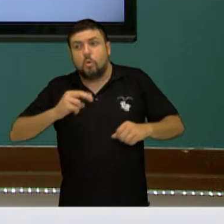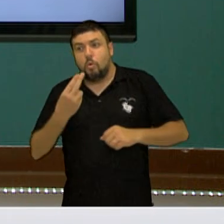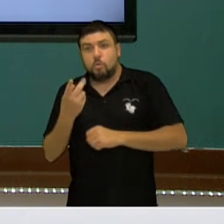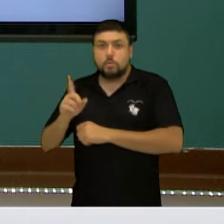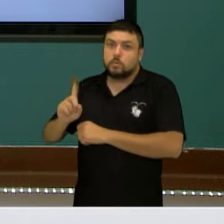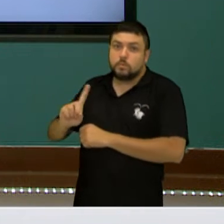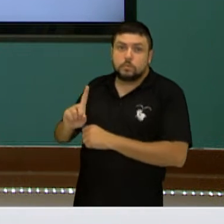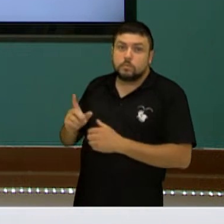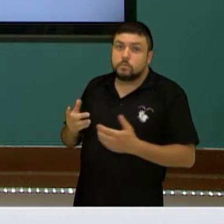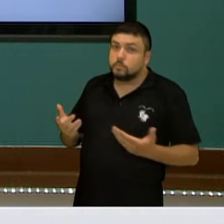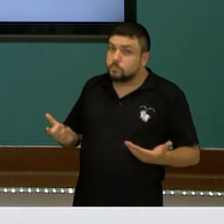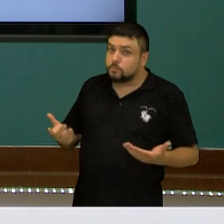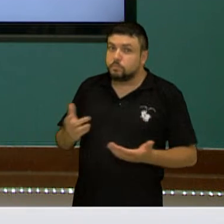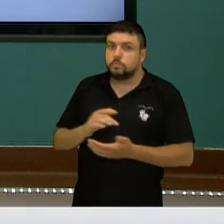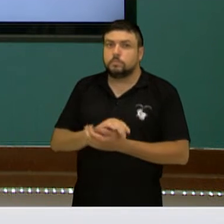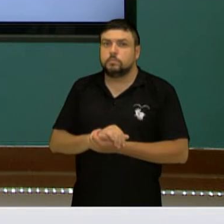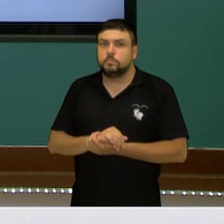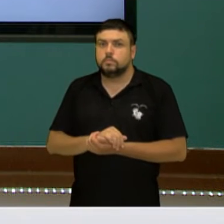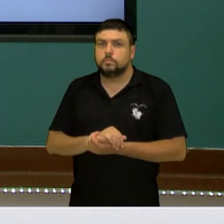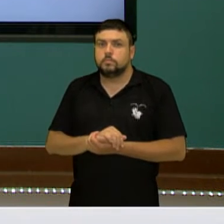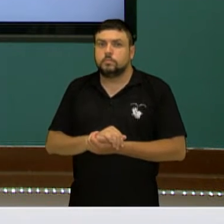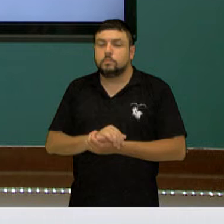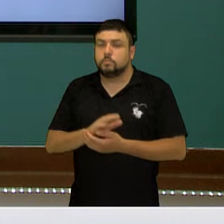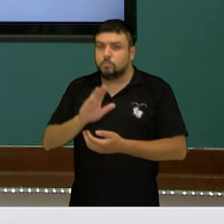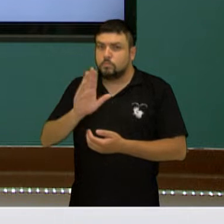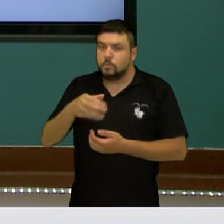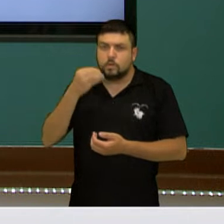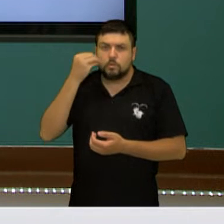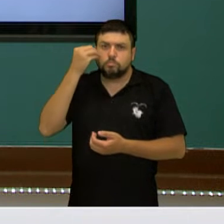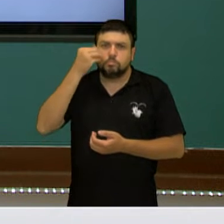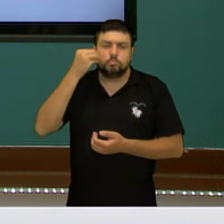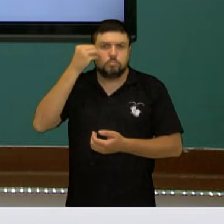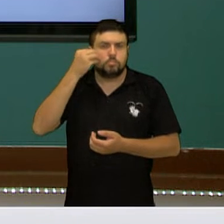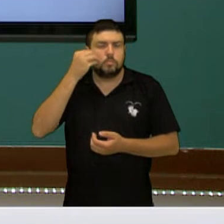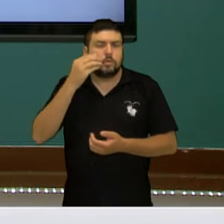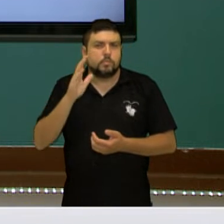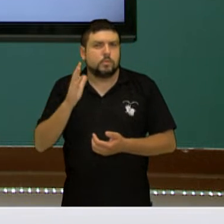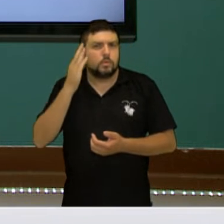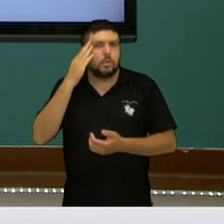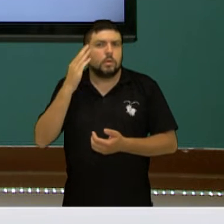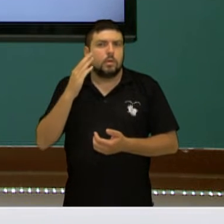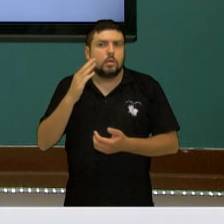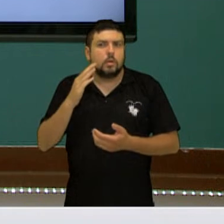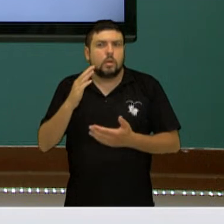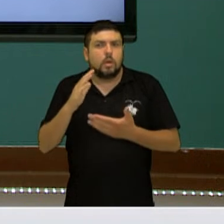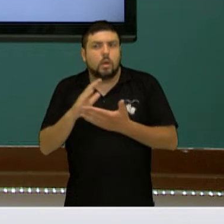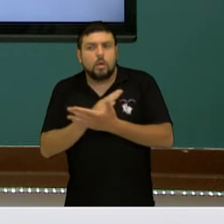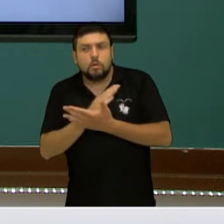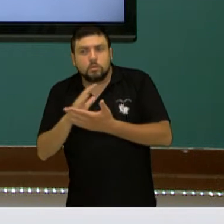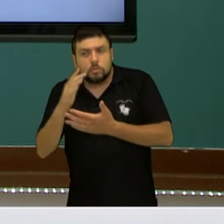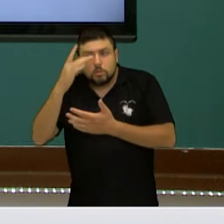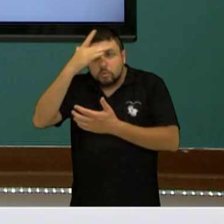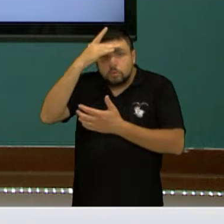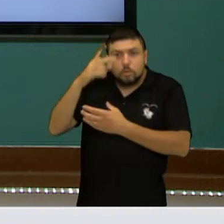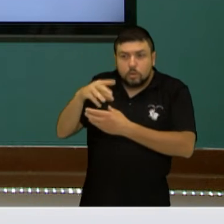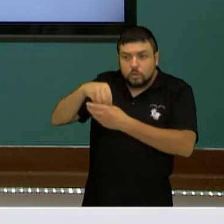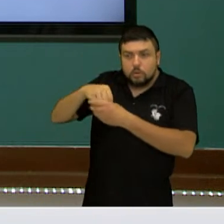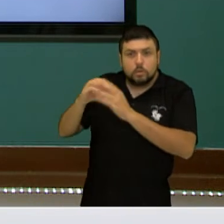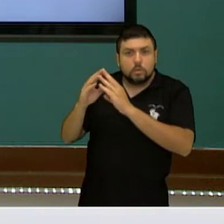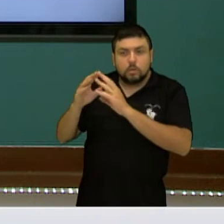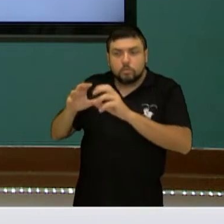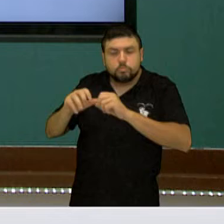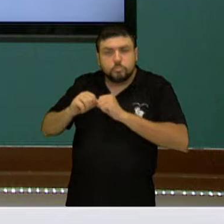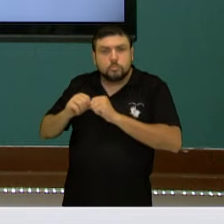que não. Nós já temos uma experiência e sabemos disso, né? Algumas pessoas na casa contraem e outros